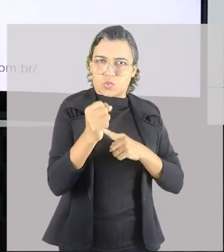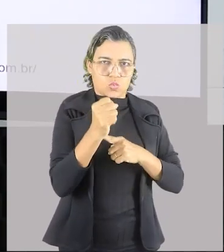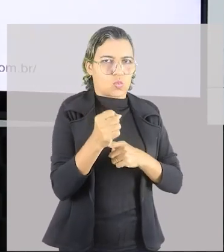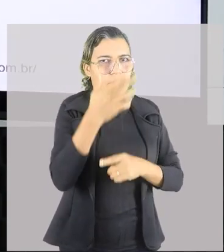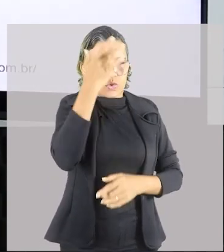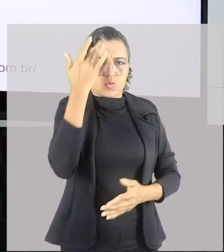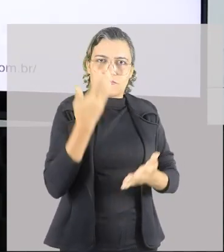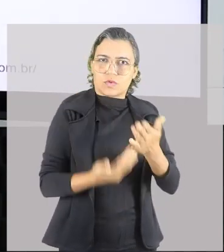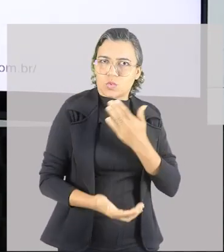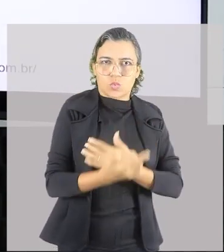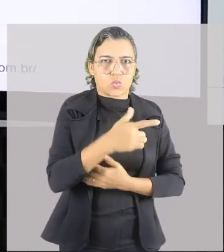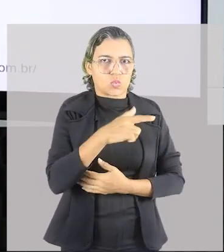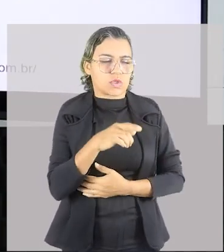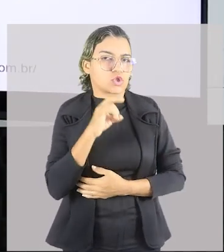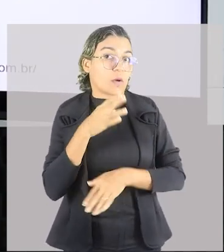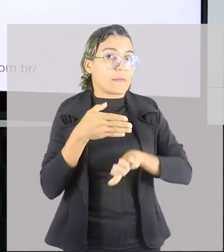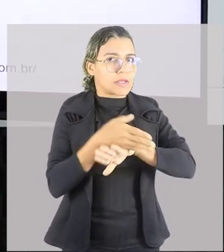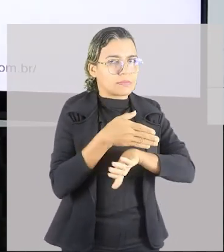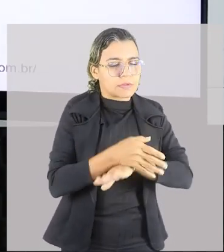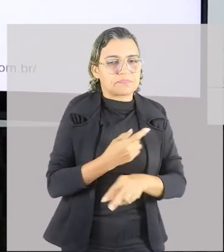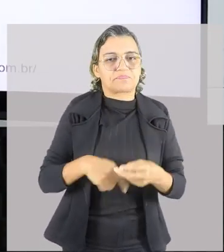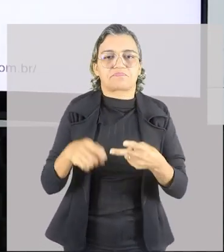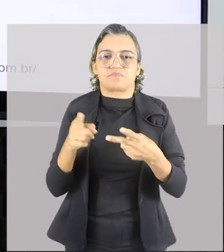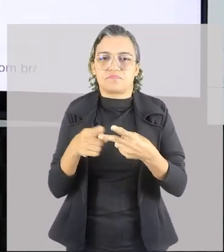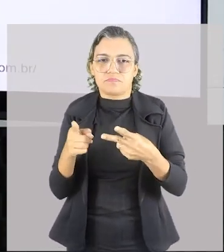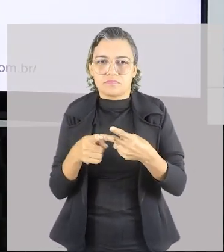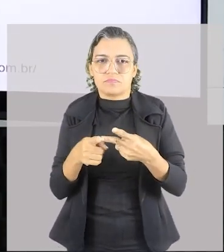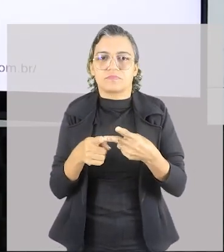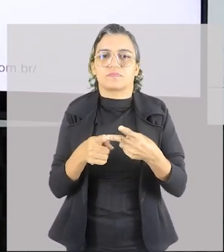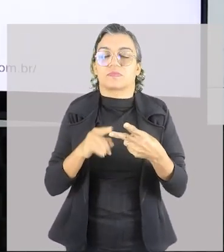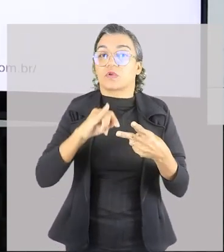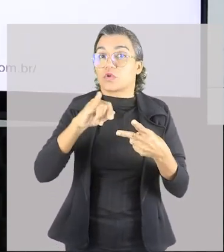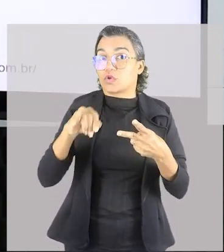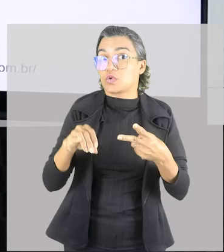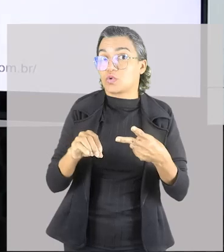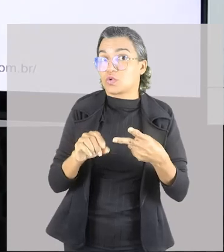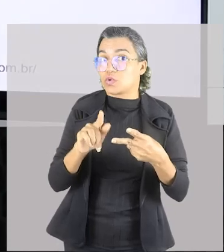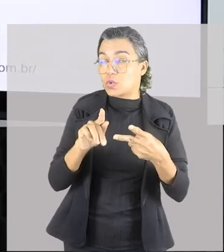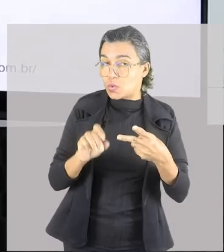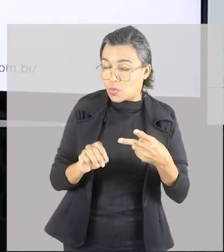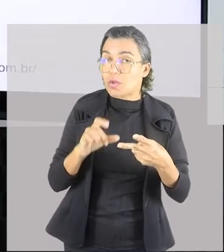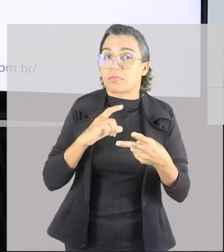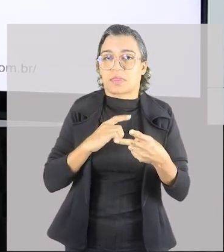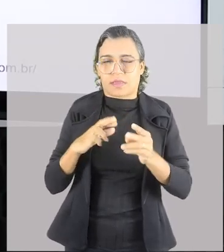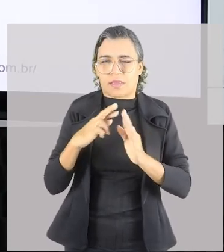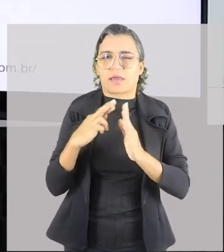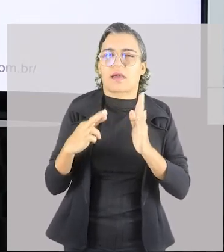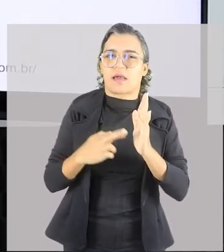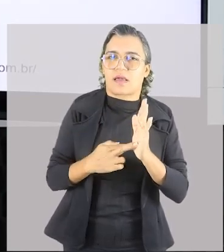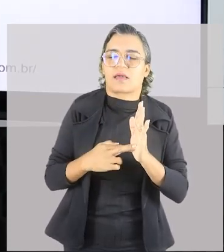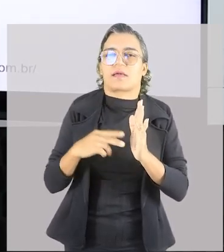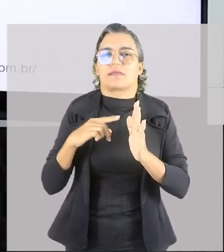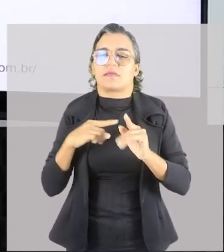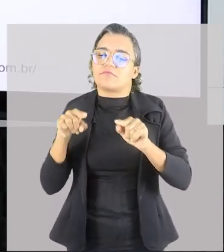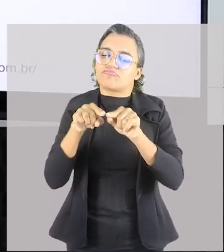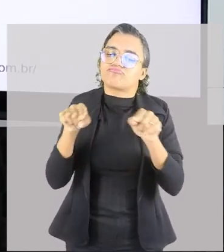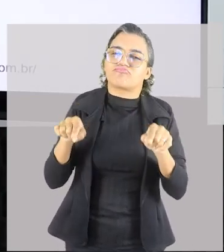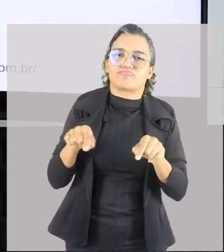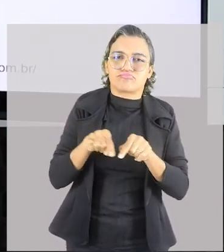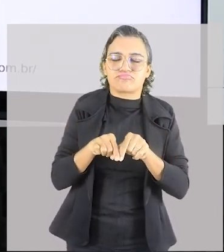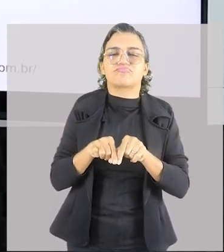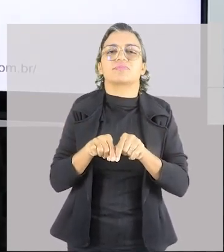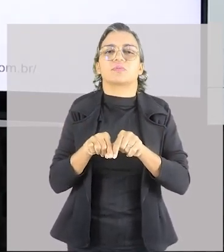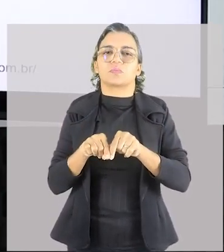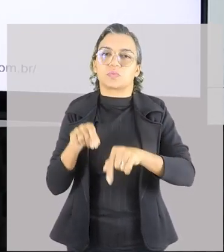perdedor, tem apenas os participantes. A gente vai evoluindo para um jogo onde já vai ter uma regra, já vai ter uma delimitação de tempo,